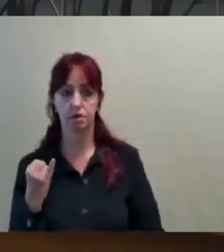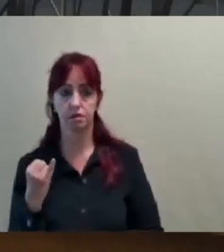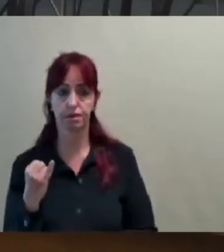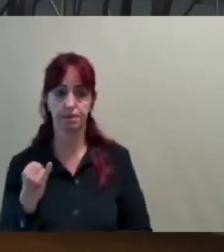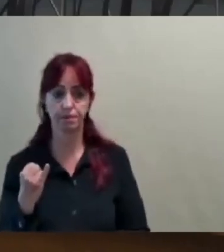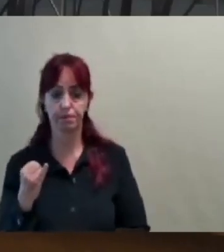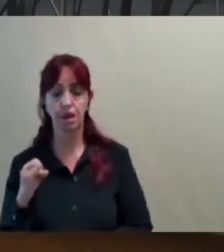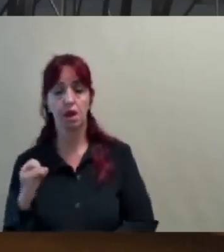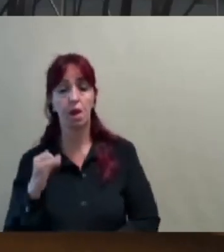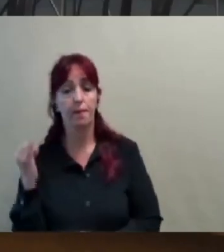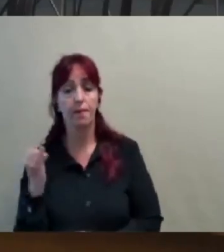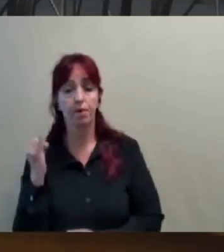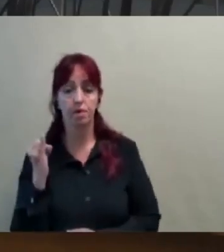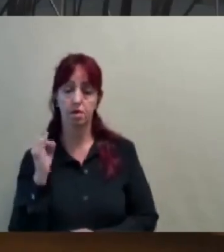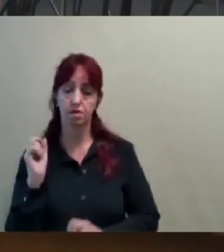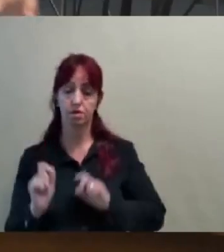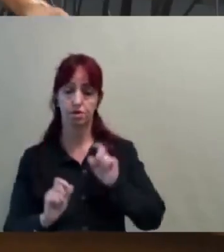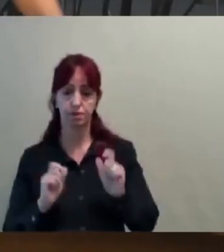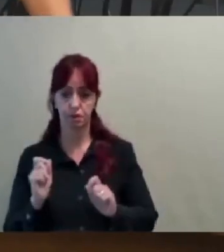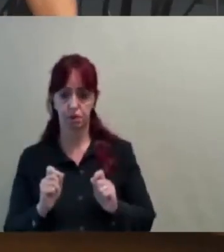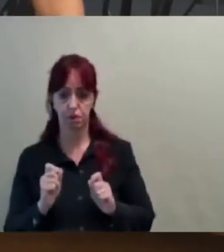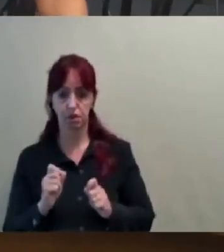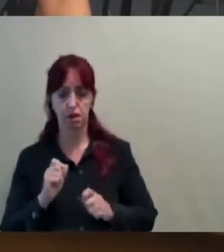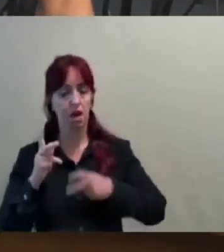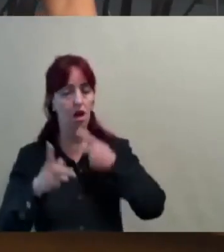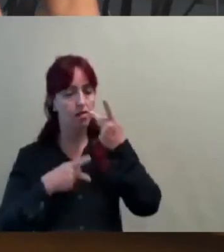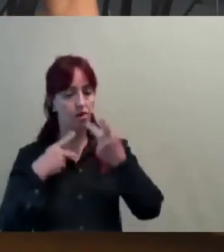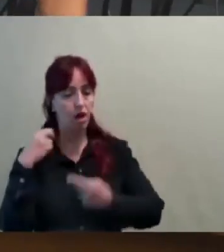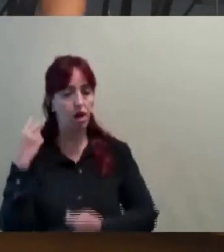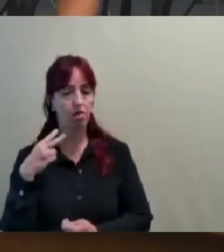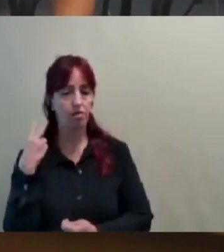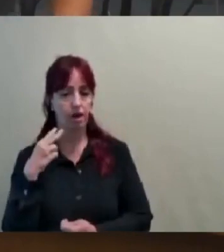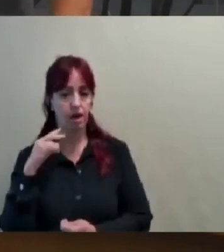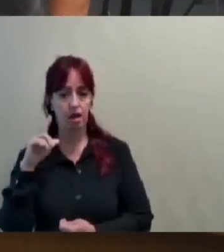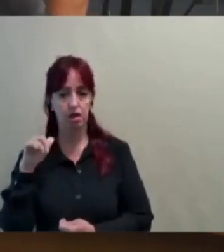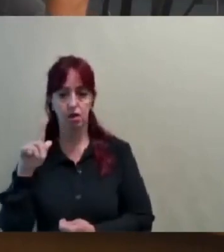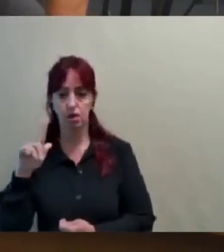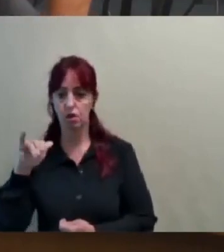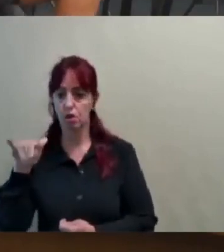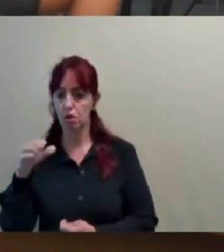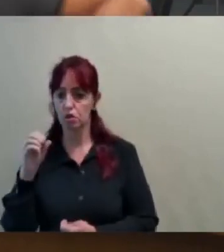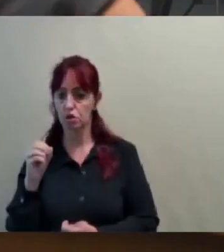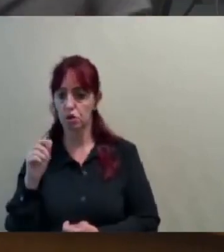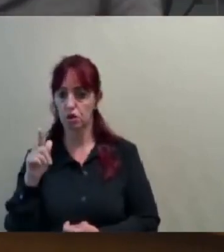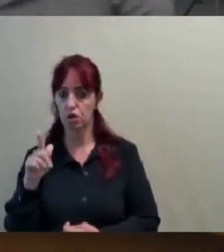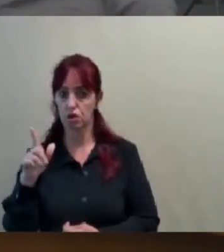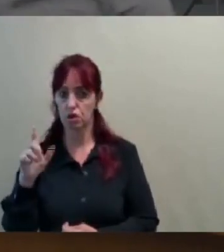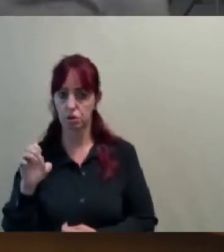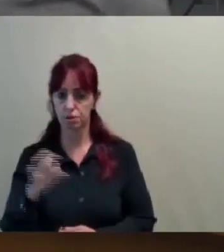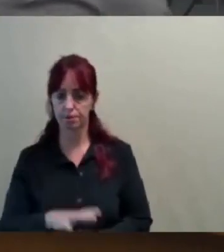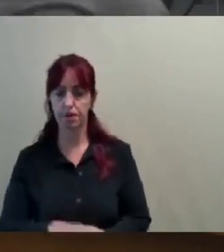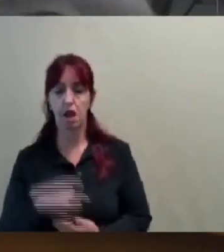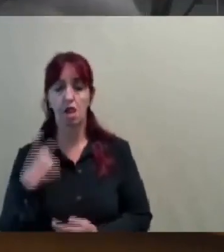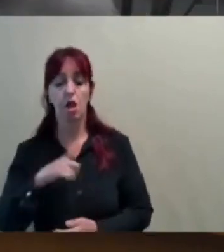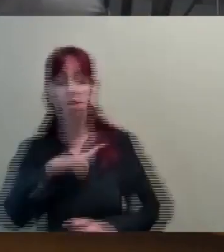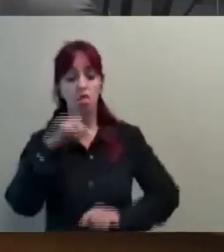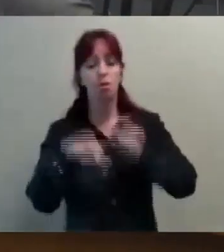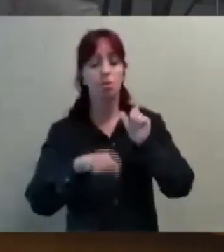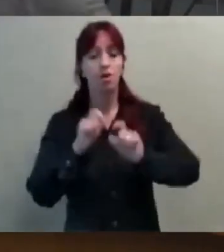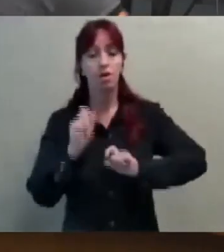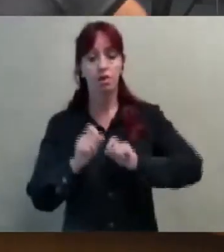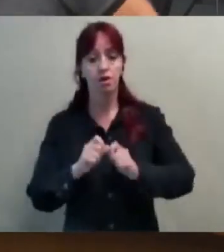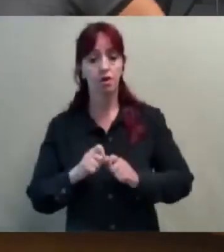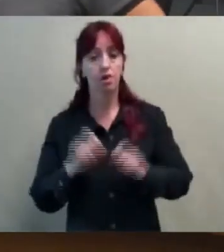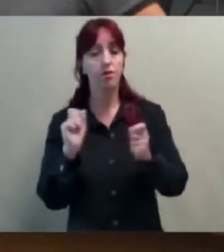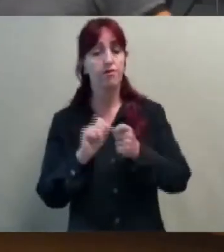É muito importante a fala aqui do vereador Jorge Santo. Nós estamos aqui fazendo